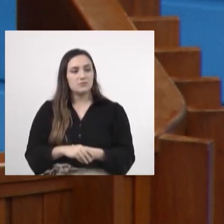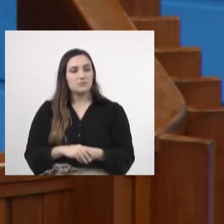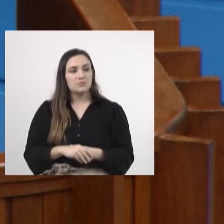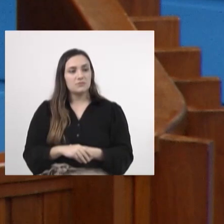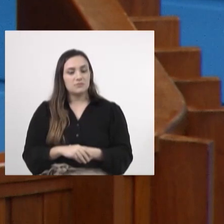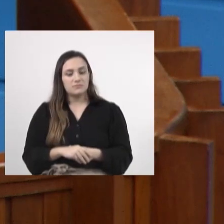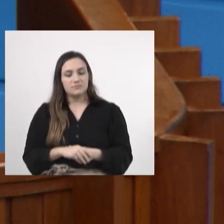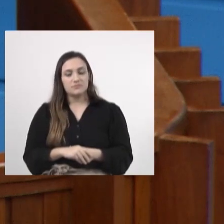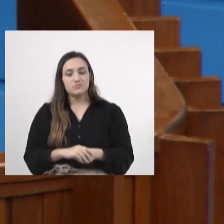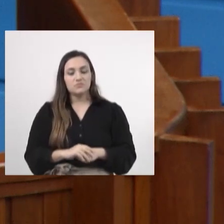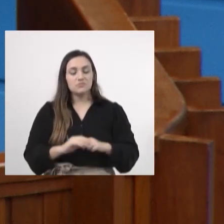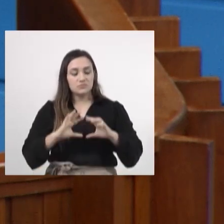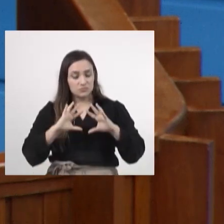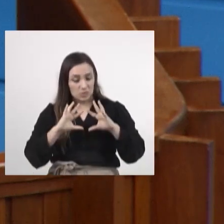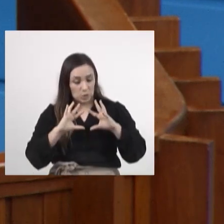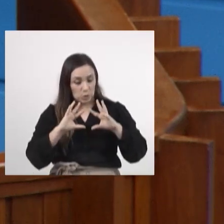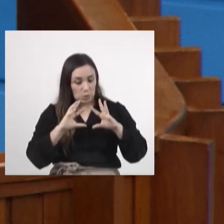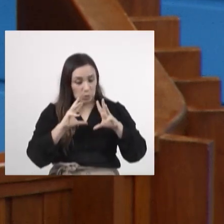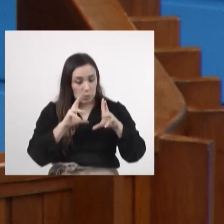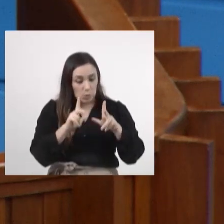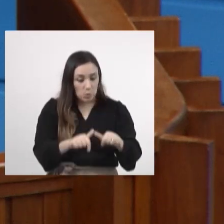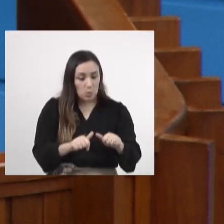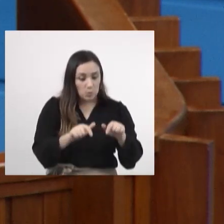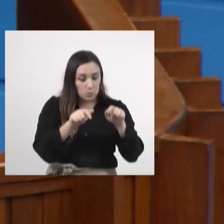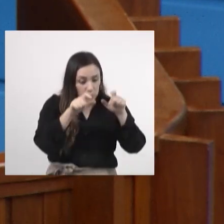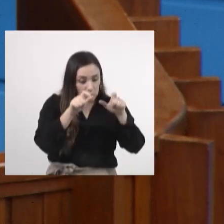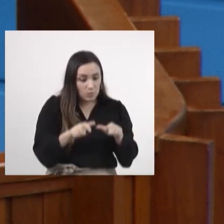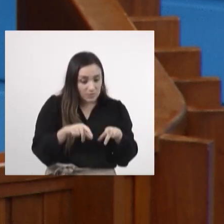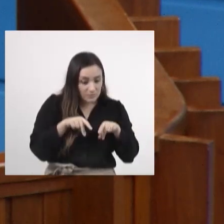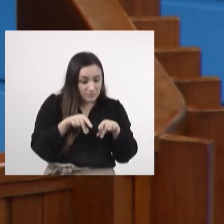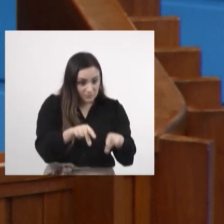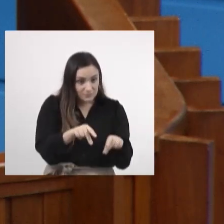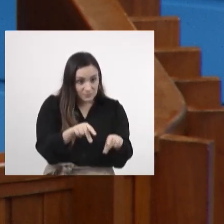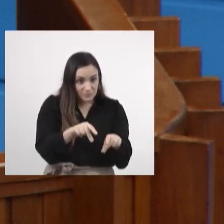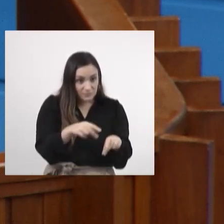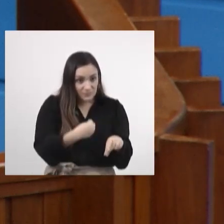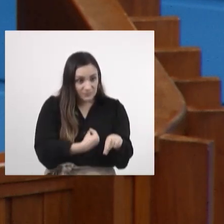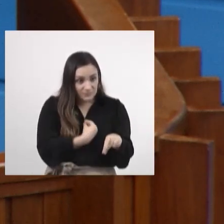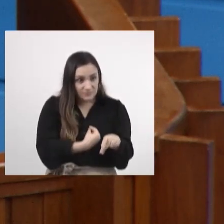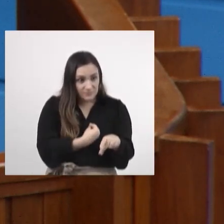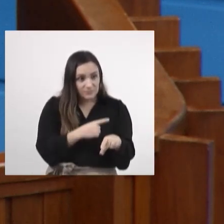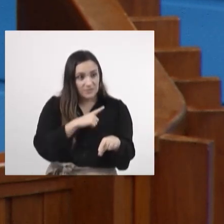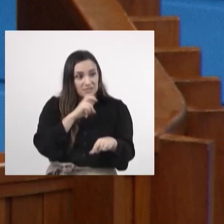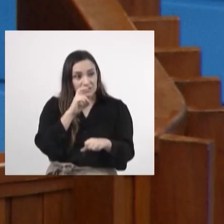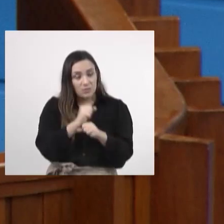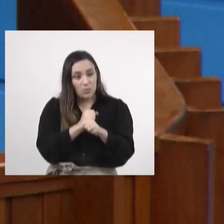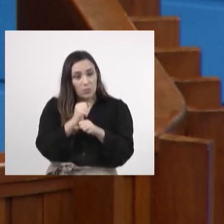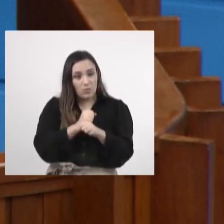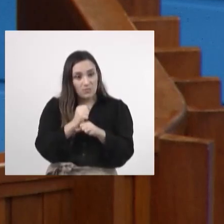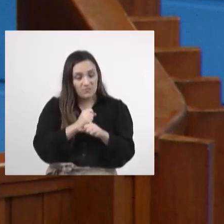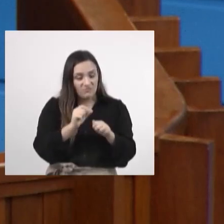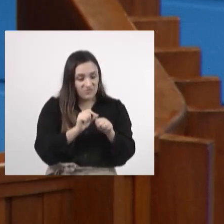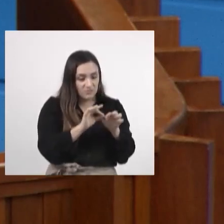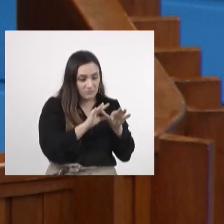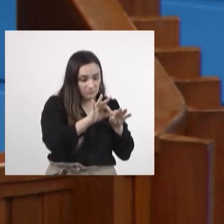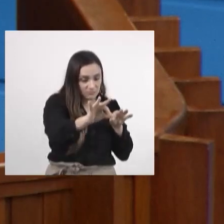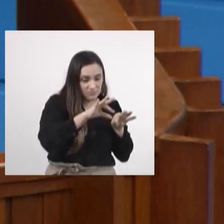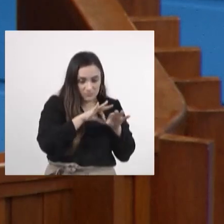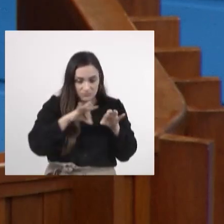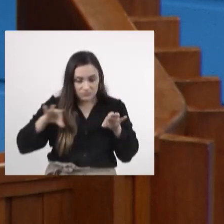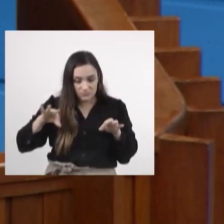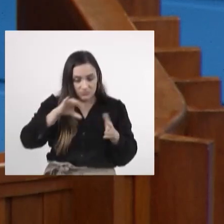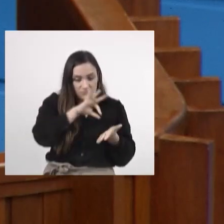esteja presente em 88 terá 5 anos para ser demarcada. E